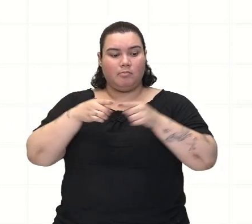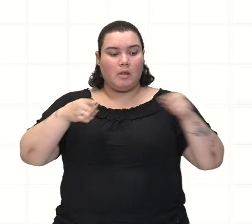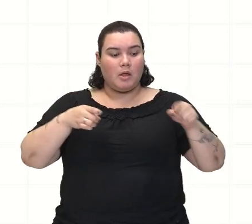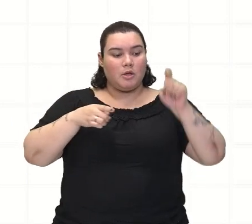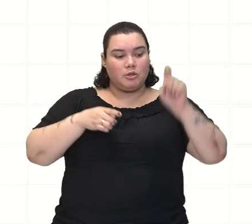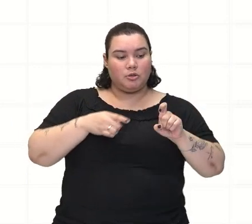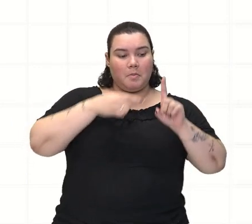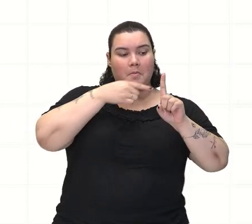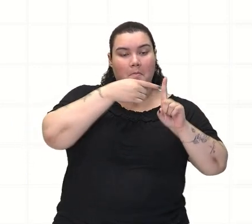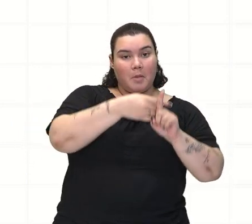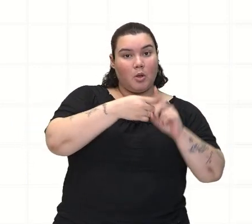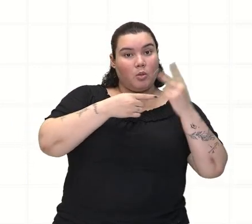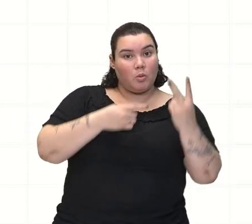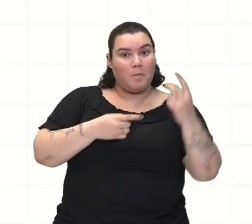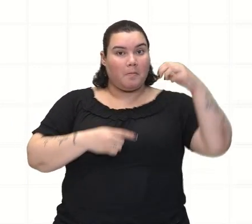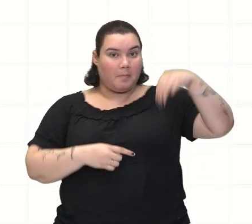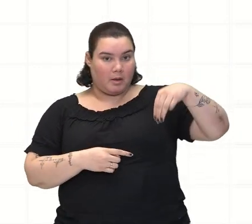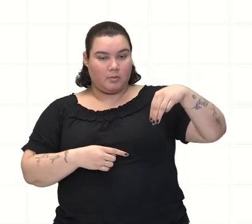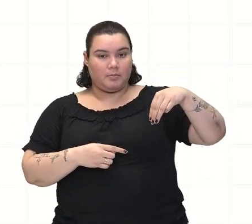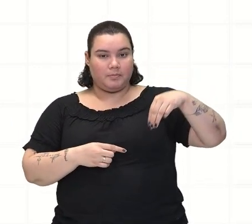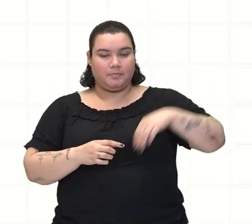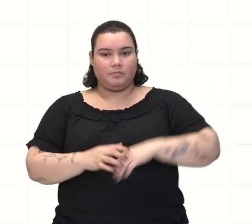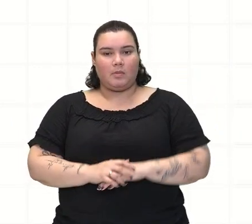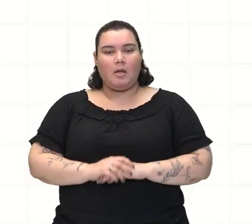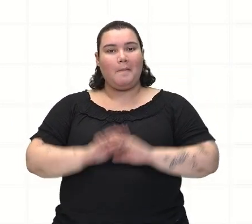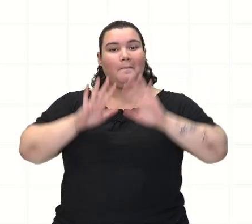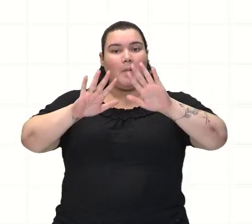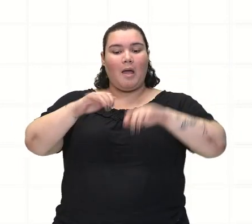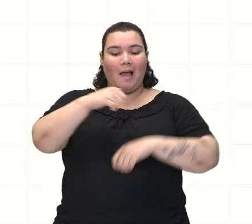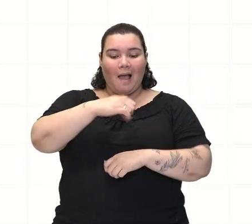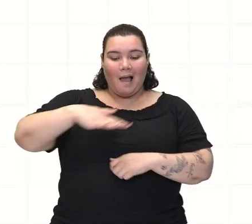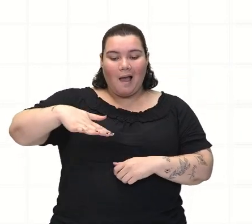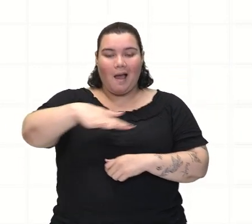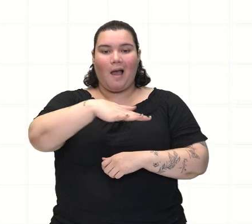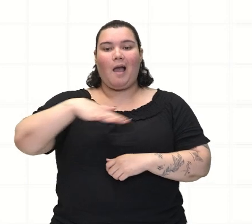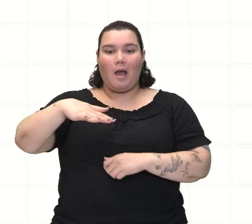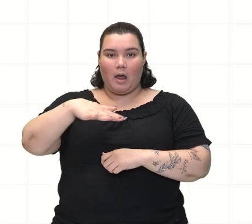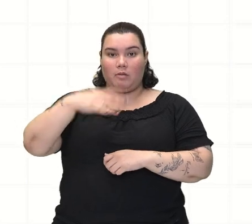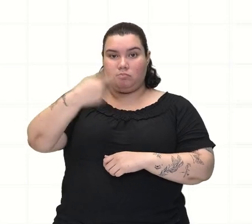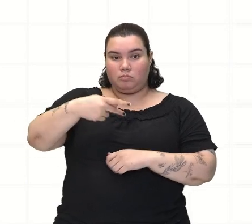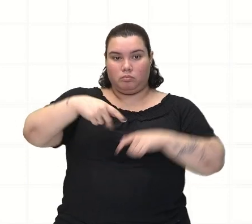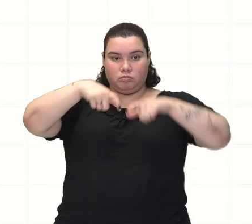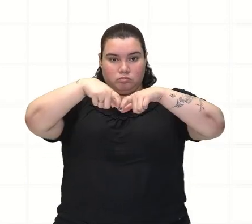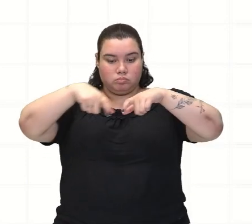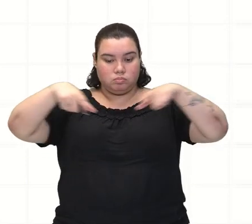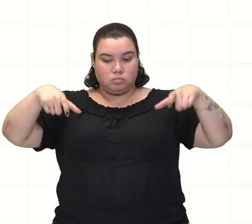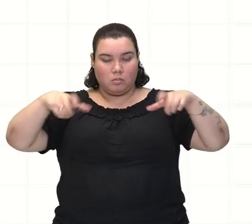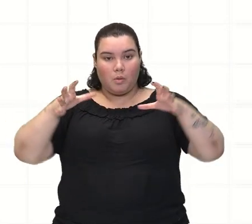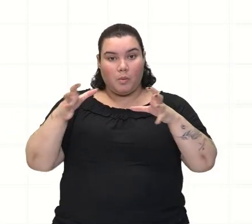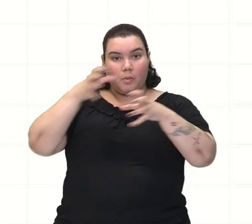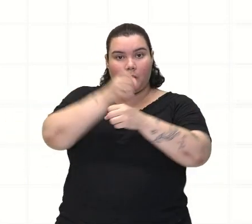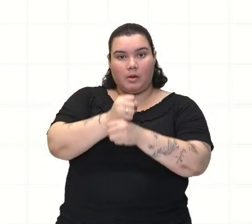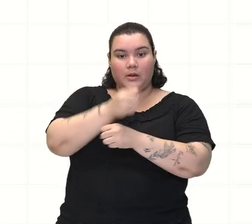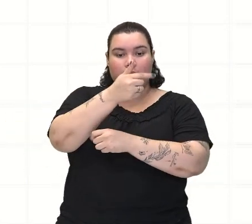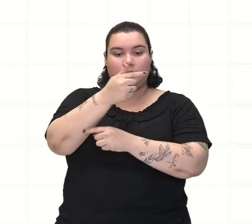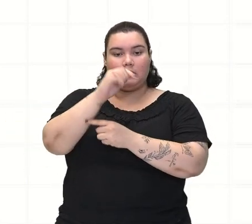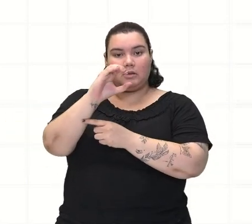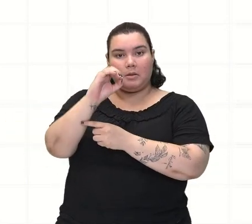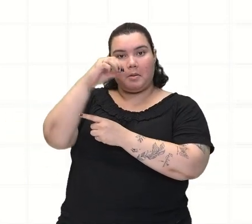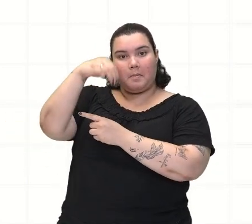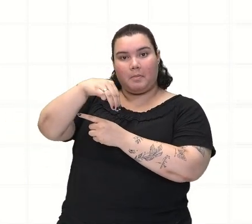2 metros. Ele quer que a área total do tanque seja de 70 metros